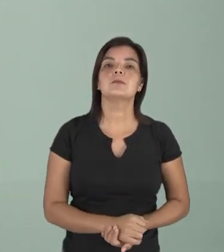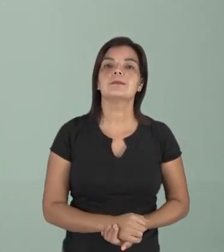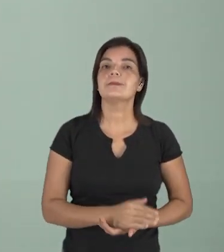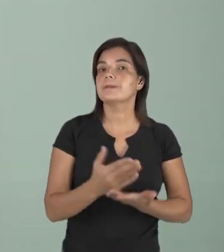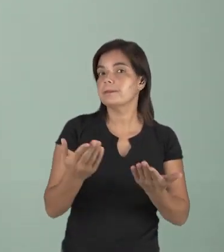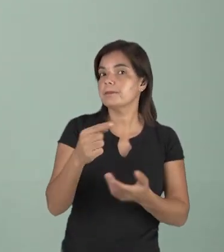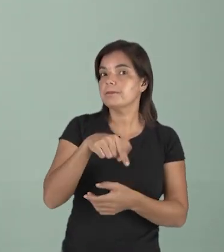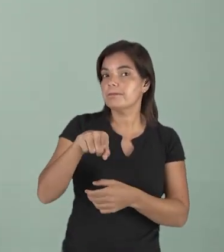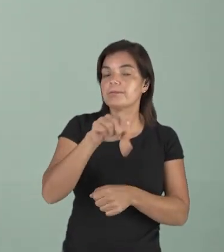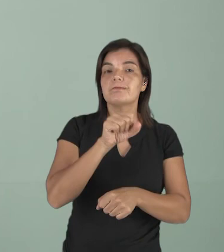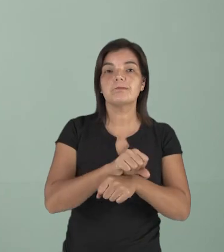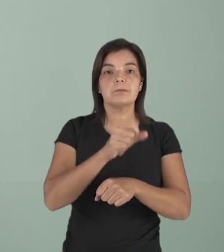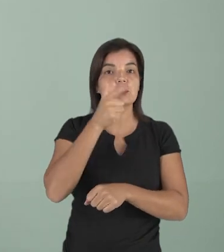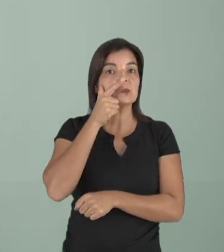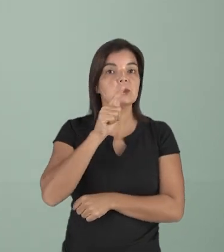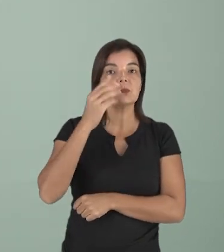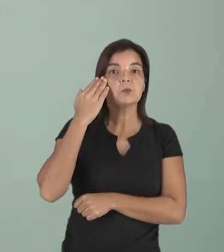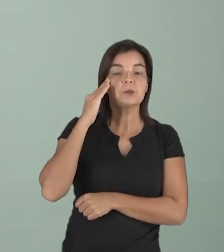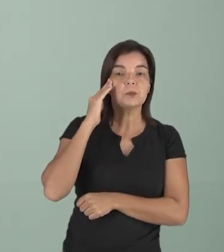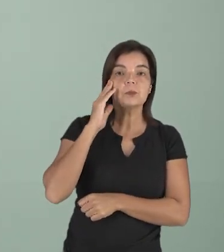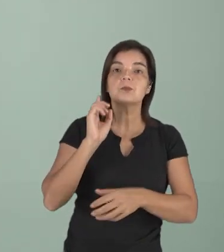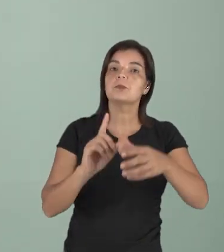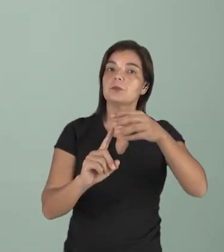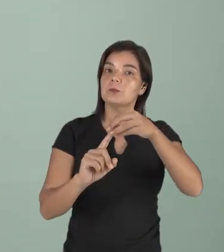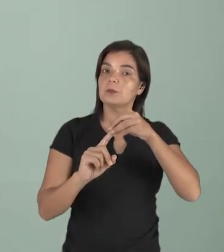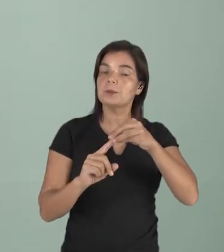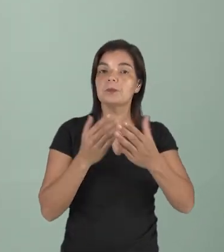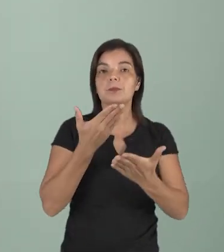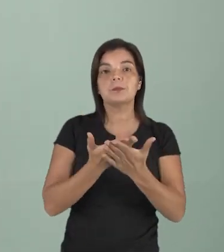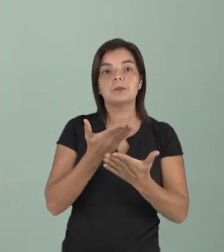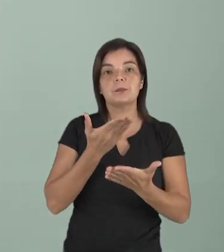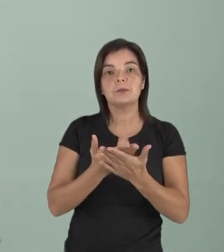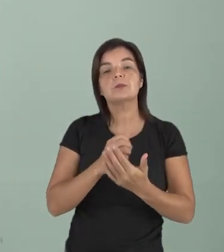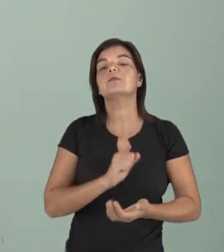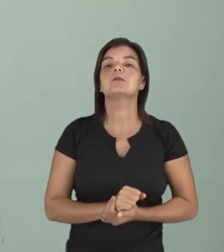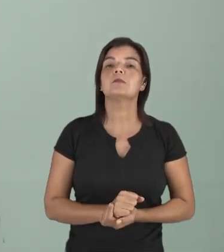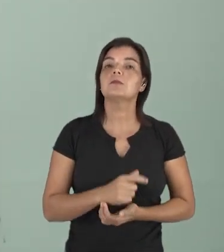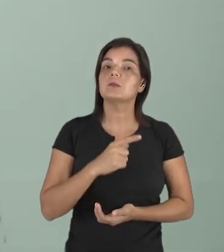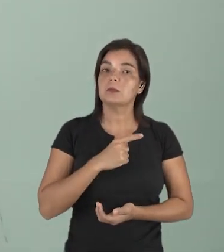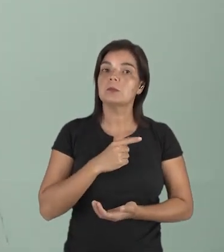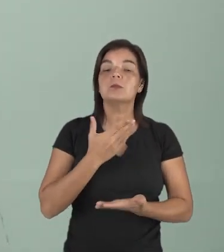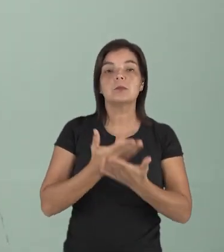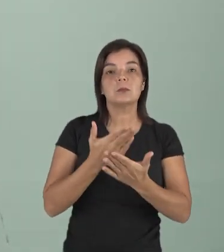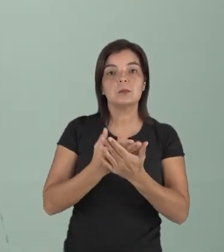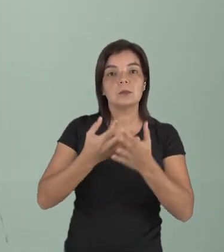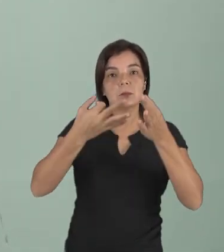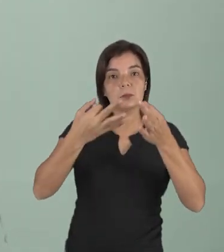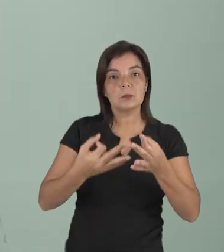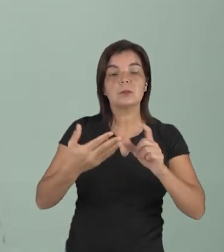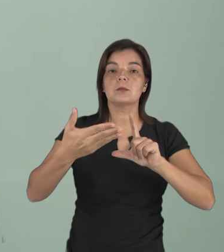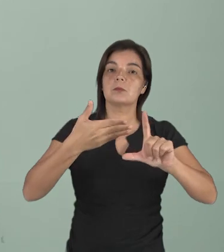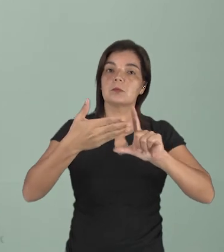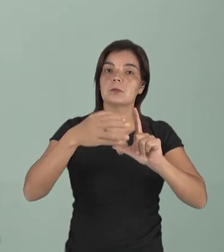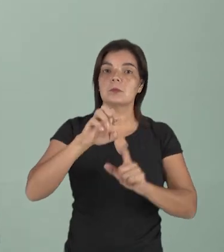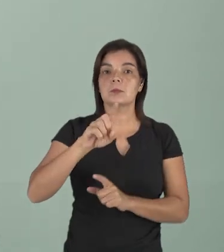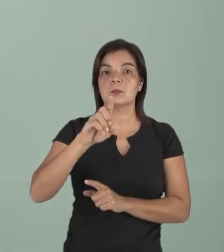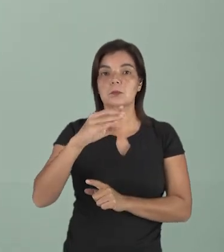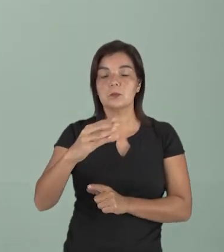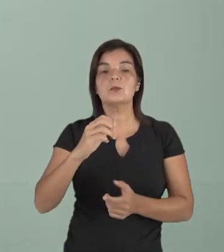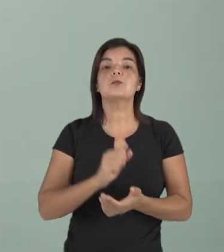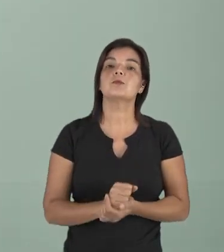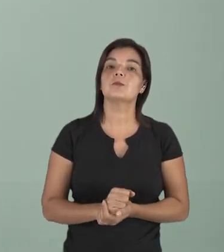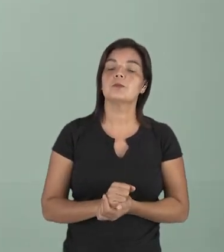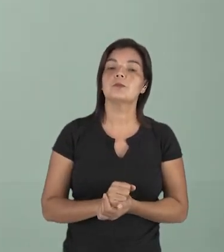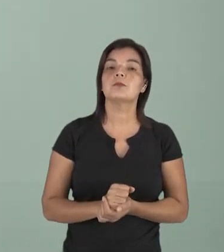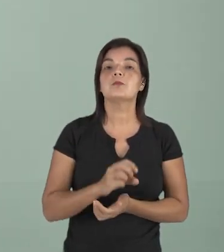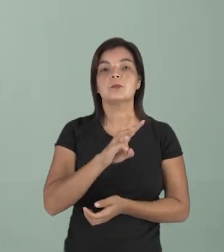Então é isso, eu espero que vocês tenham conseguido compreender os objetivos da nossa aula. Para ter acesso a essa aula na íntegra, acessem a plataforma Eduque no